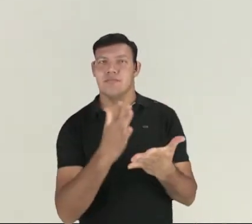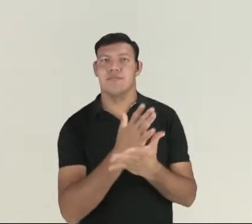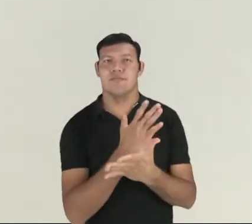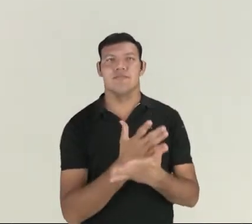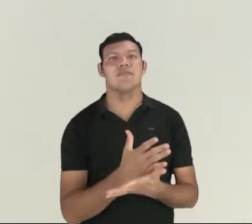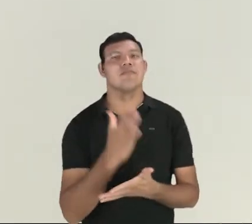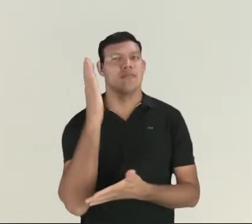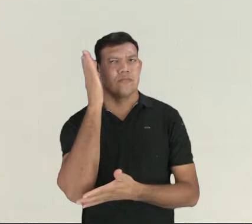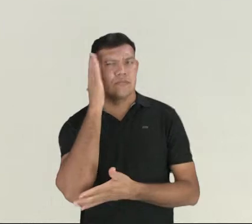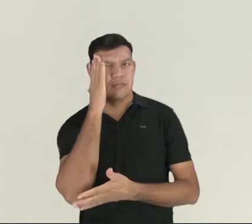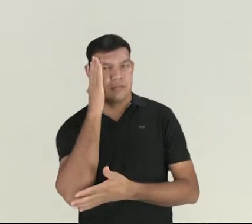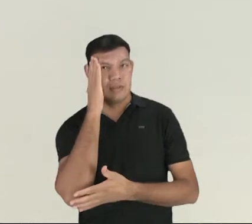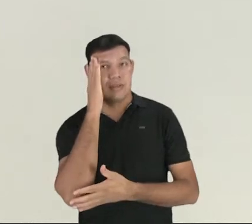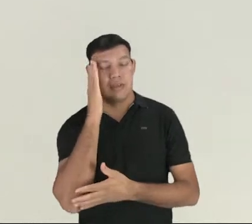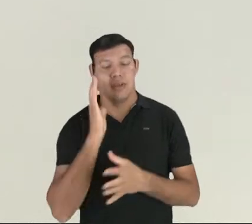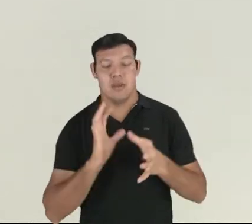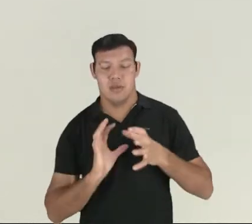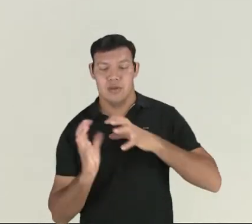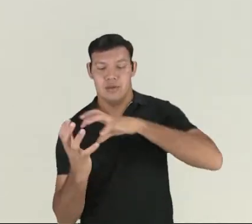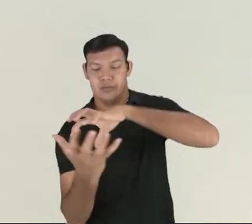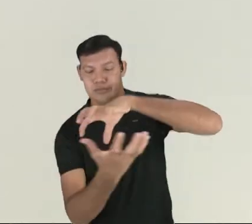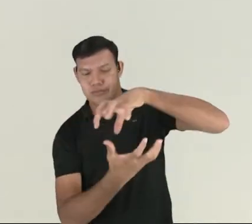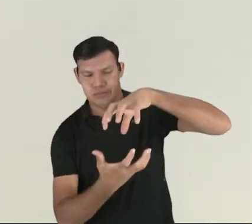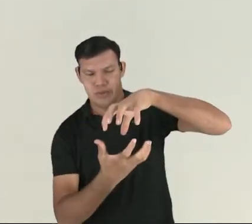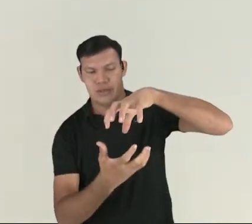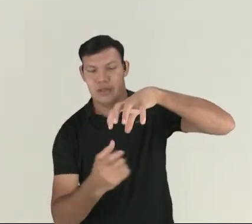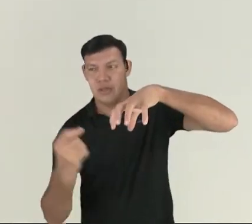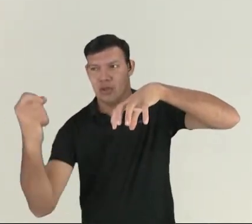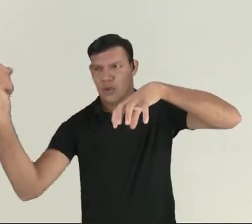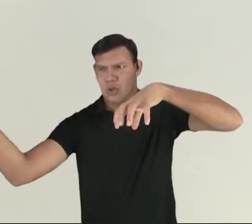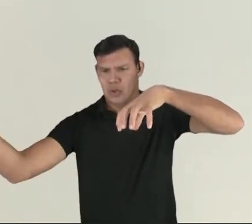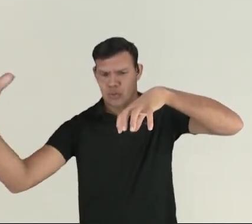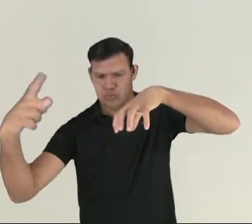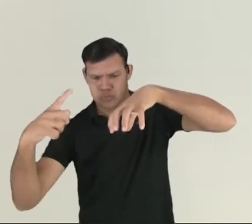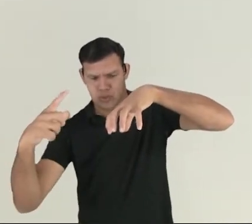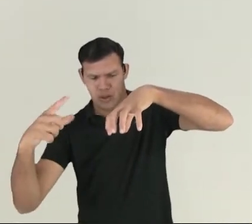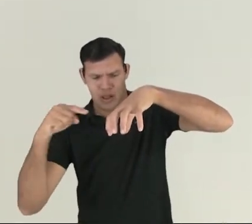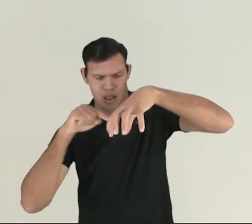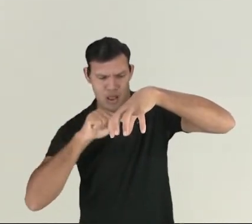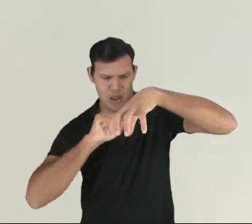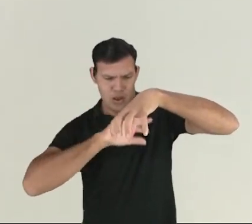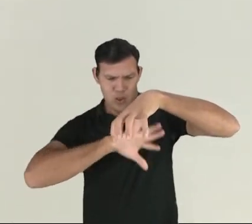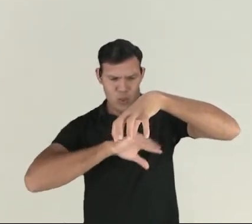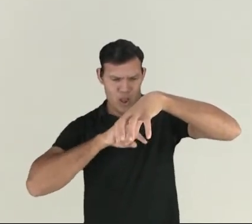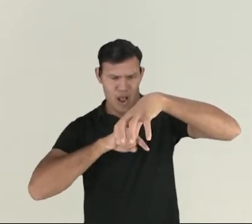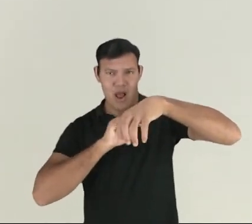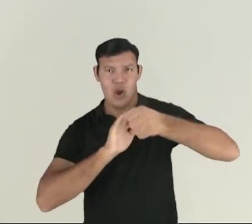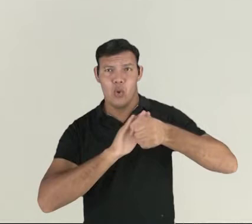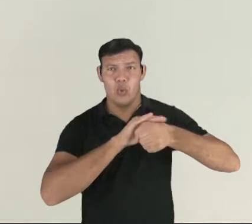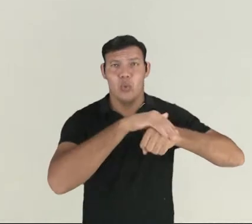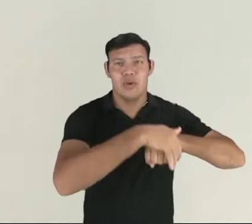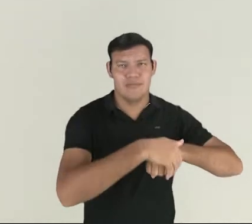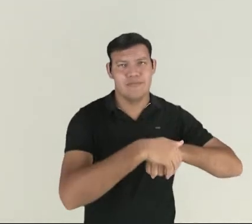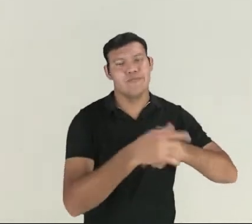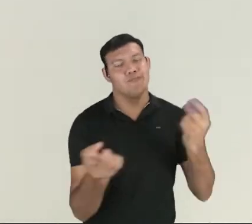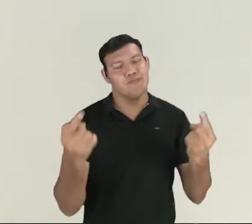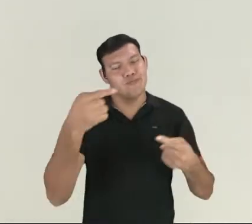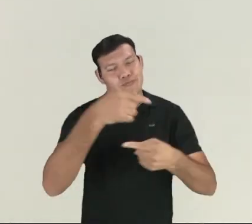gente sabe que enquanto estamos acordando, eles já estão finalizando mais um dia. E